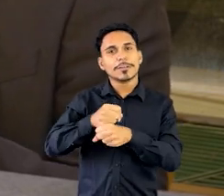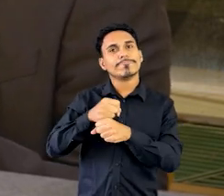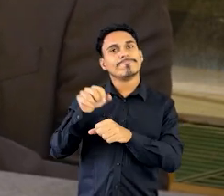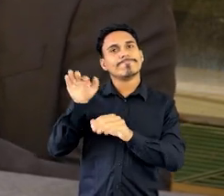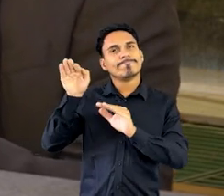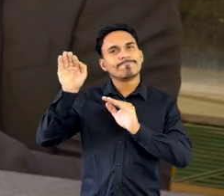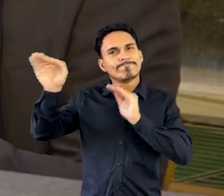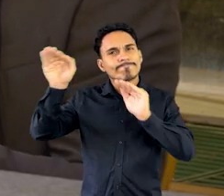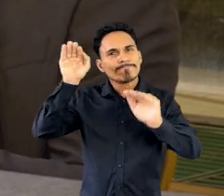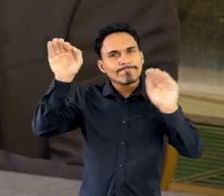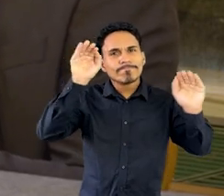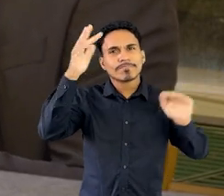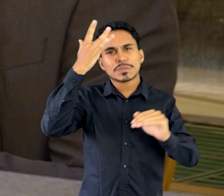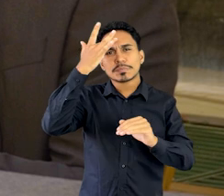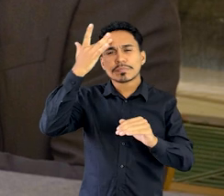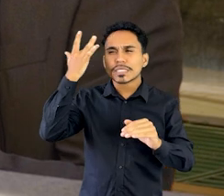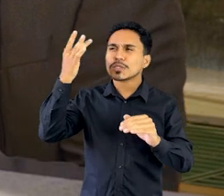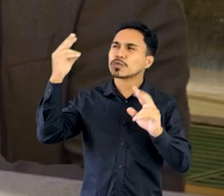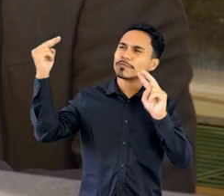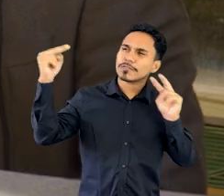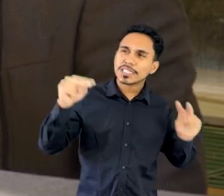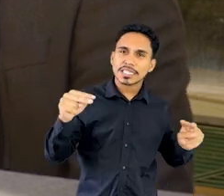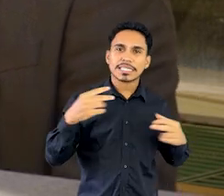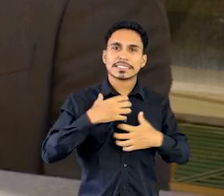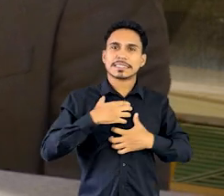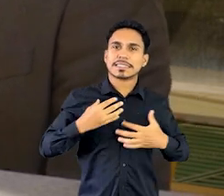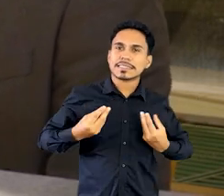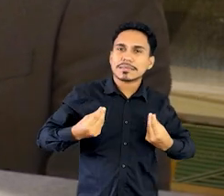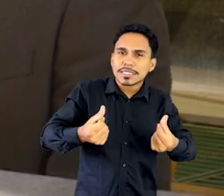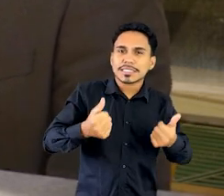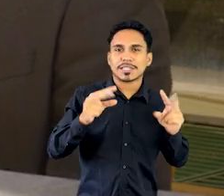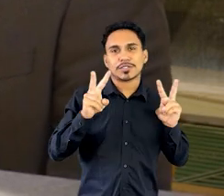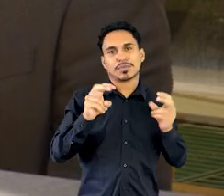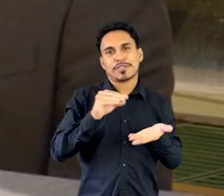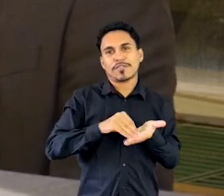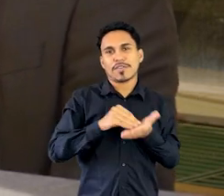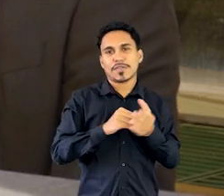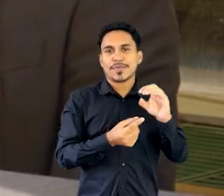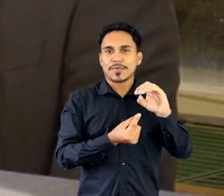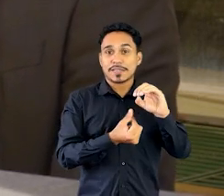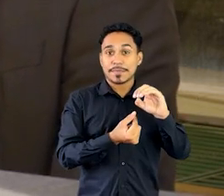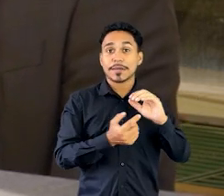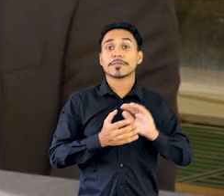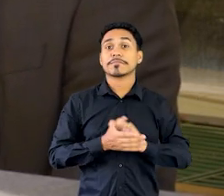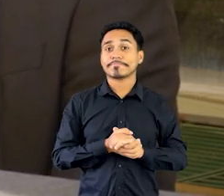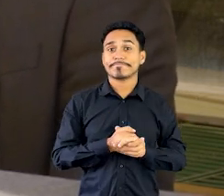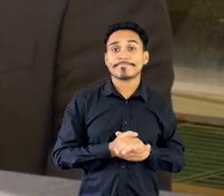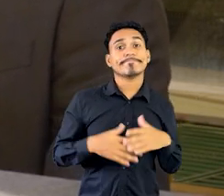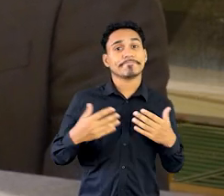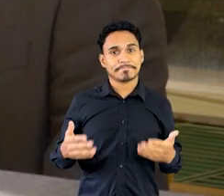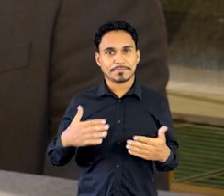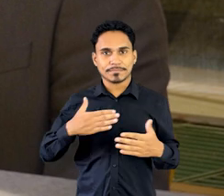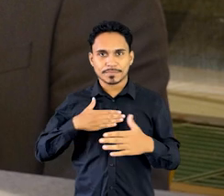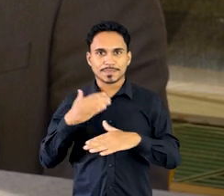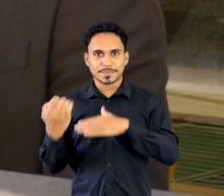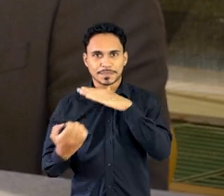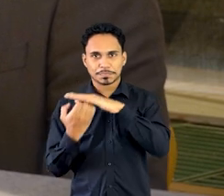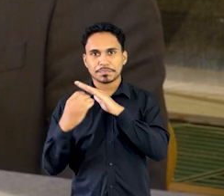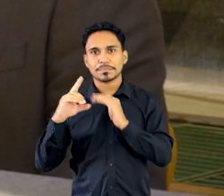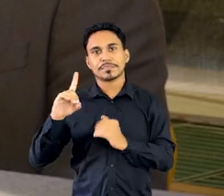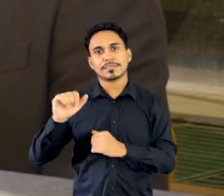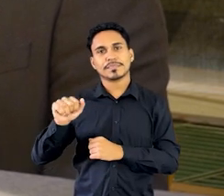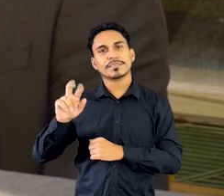pessoas a se sensibilizarem Onde eu acho que a dma tem eh sido mais útil para